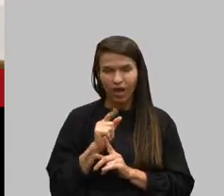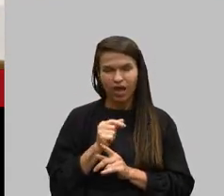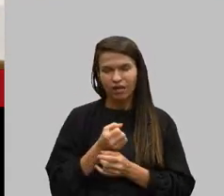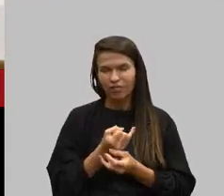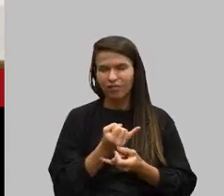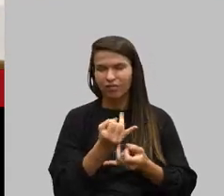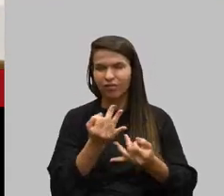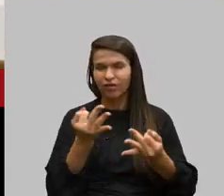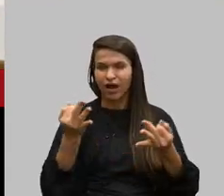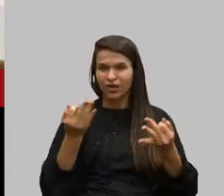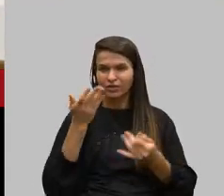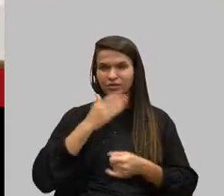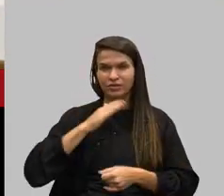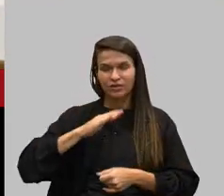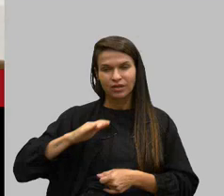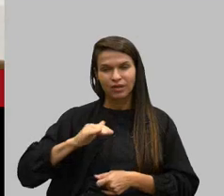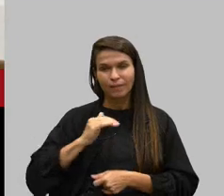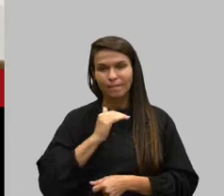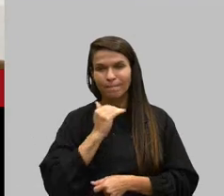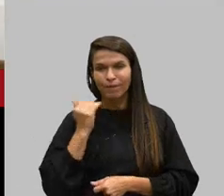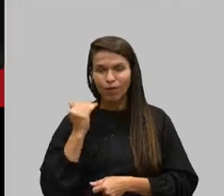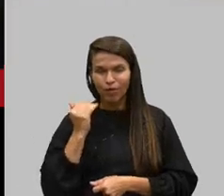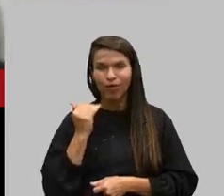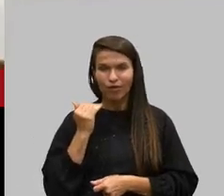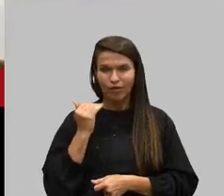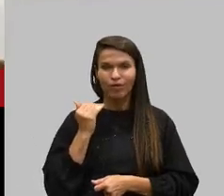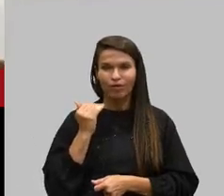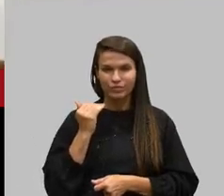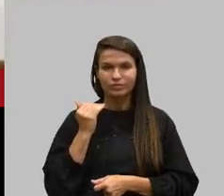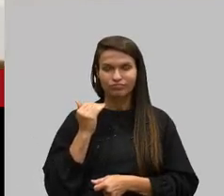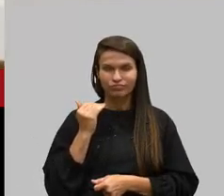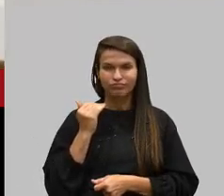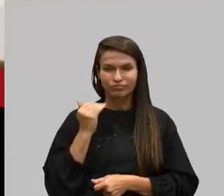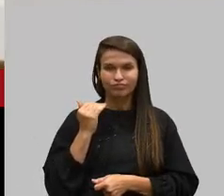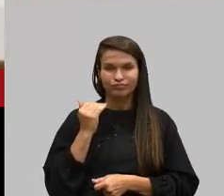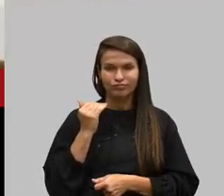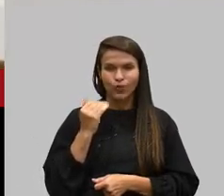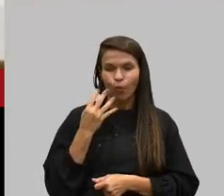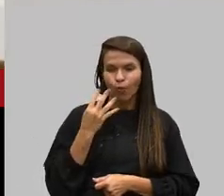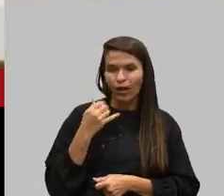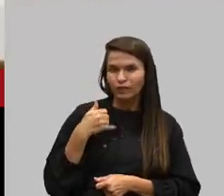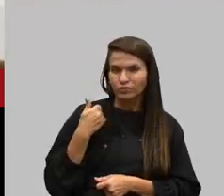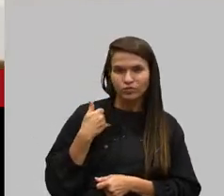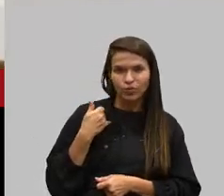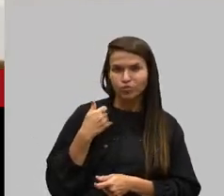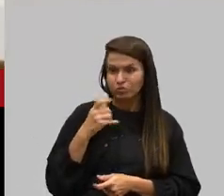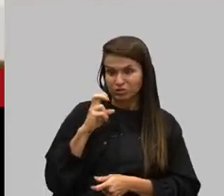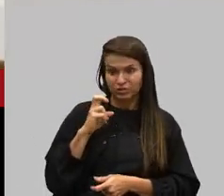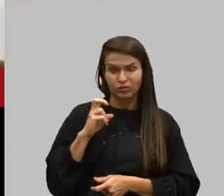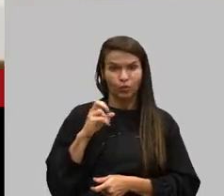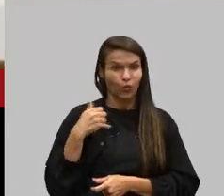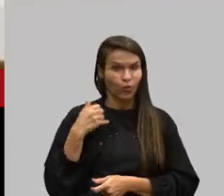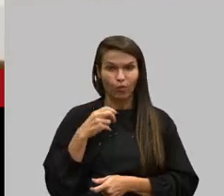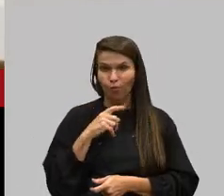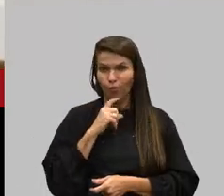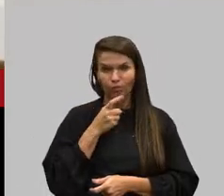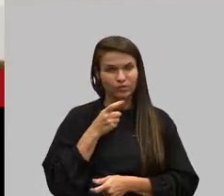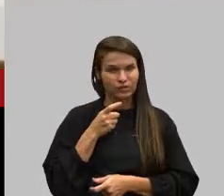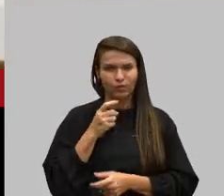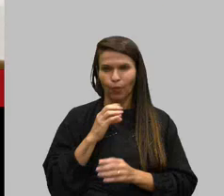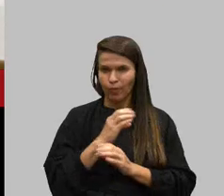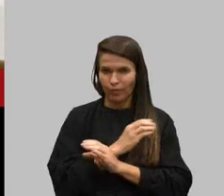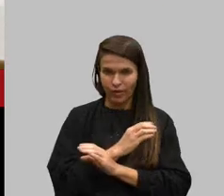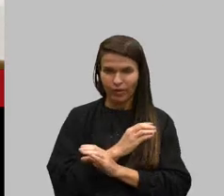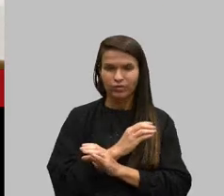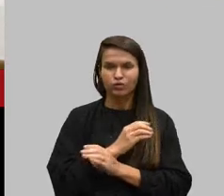milhares de crianças que morrem antes dos 5 anos de idade por falta de política pública aqui eu não tô falando do Estado de Minas Gerais tô falando